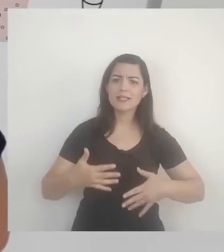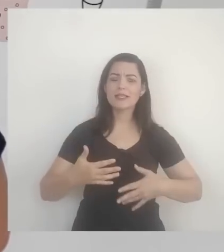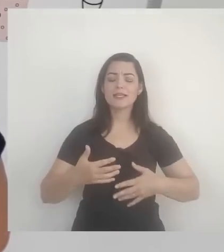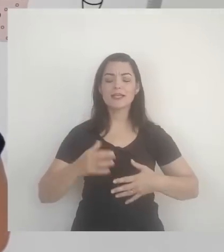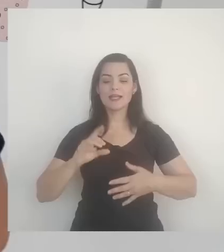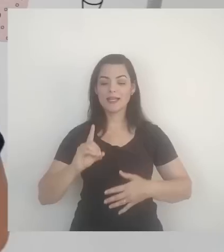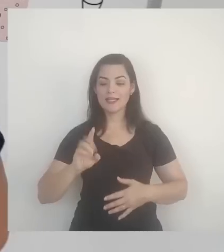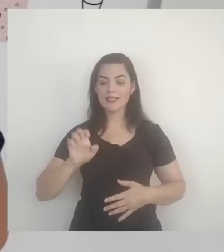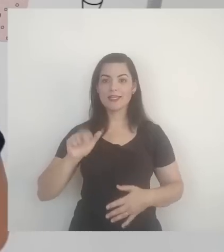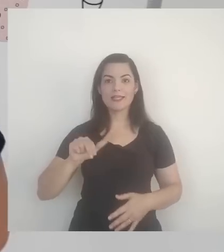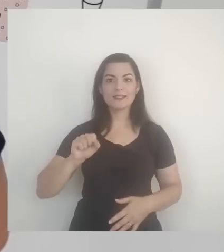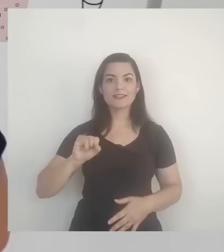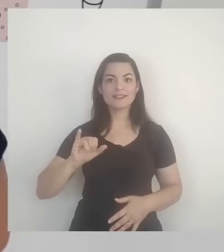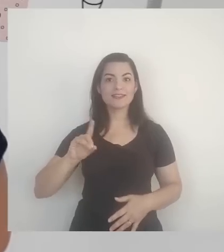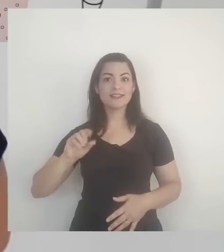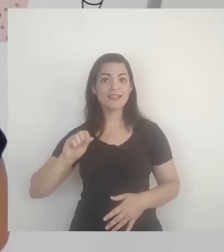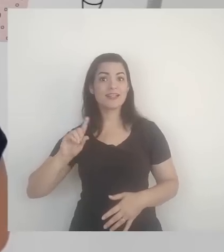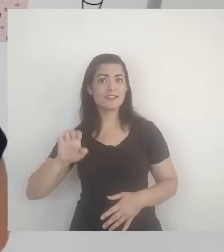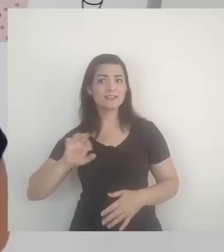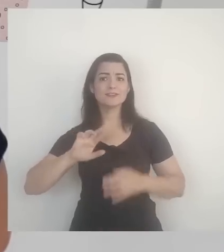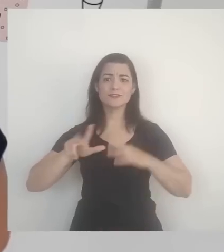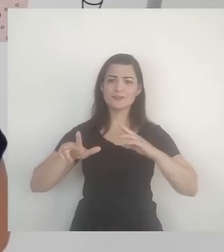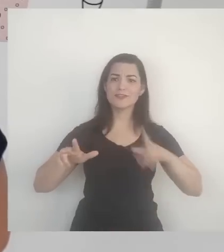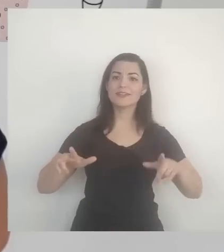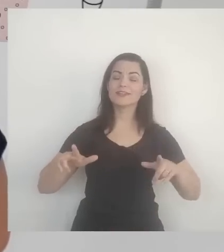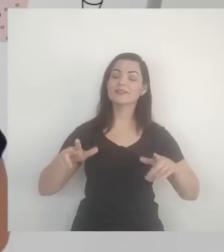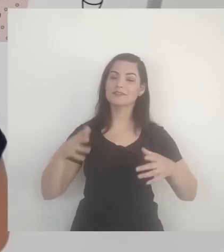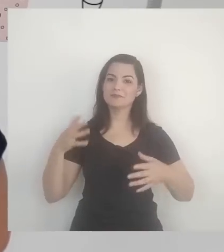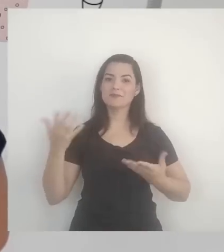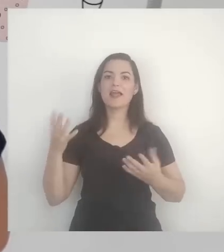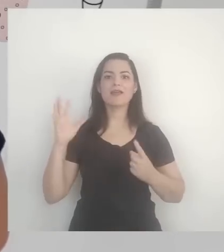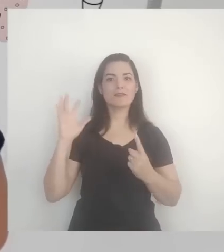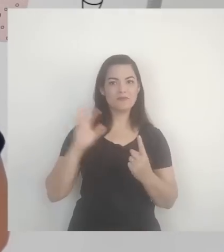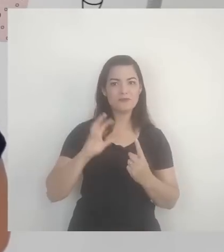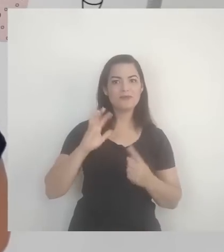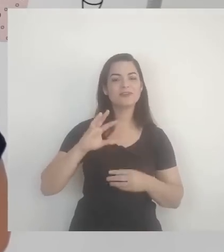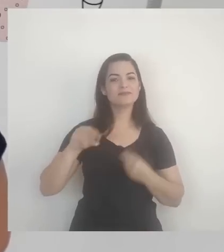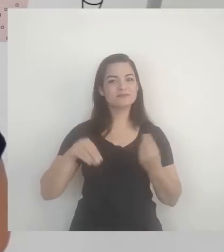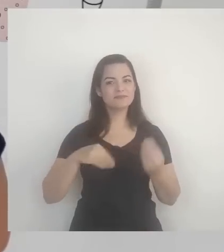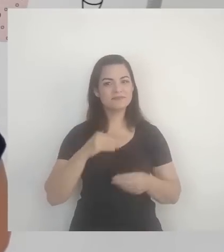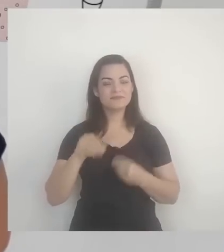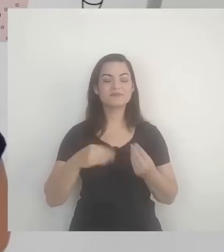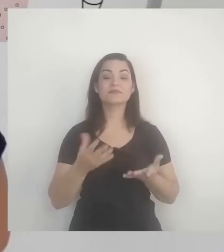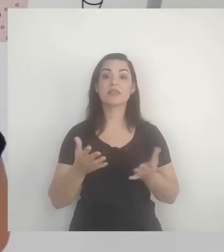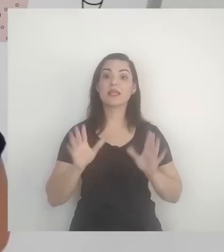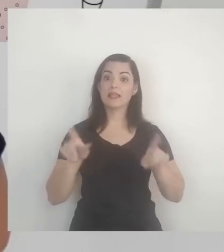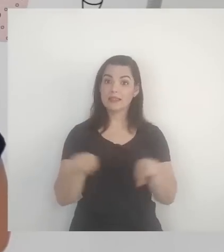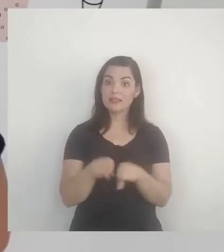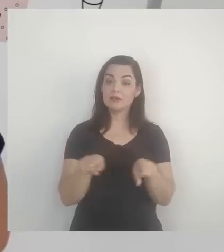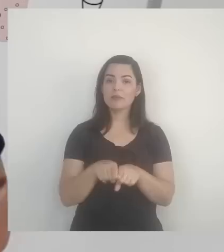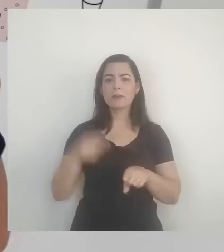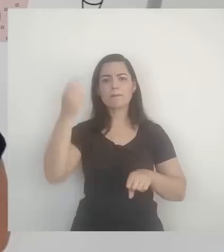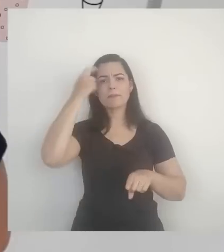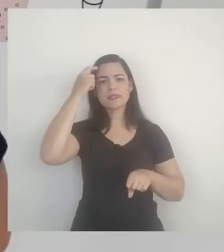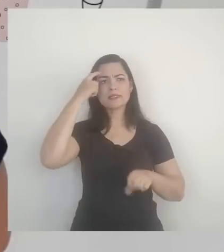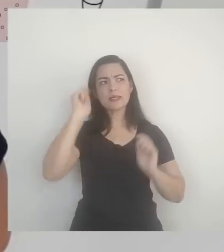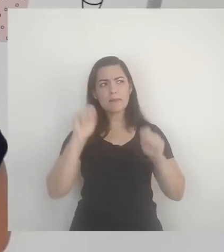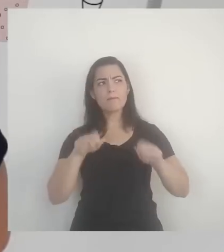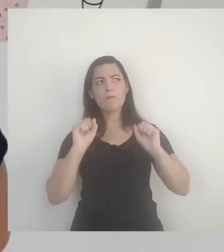tudo isso interfere. Da mesma forma que pensar nessa capacidade de imersão